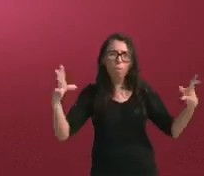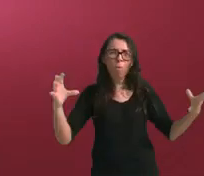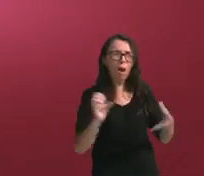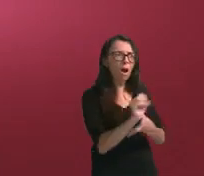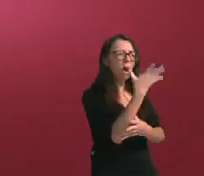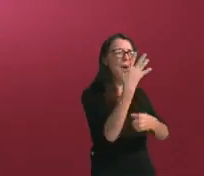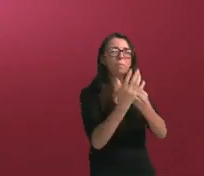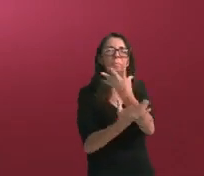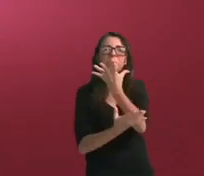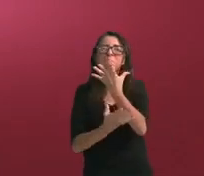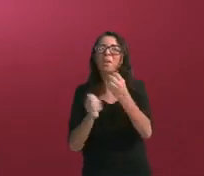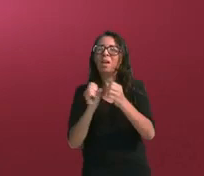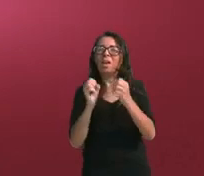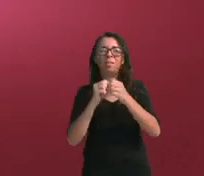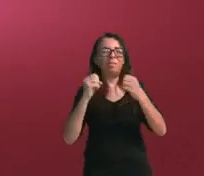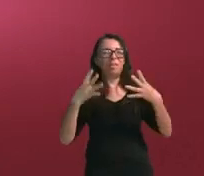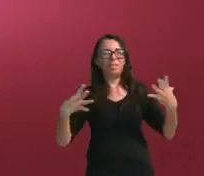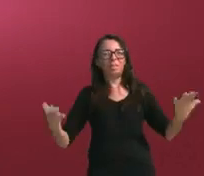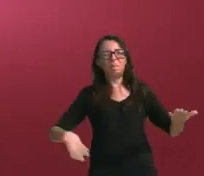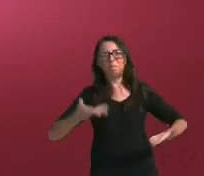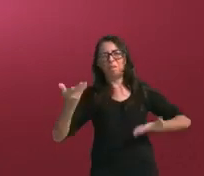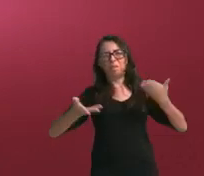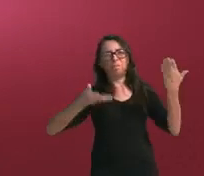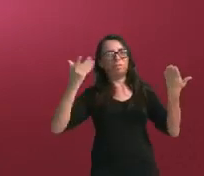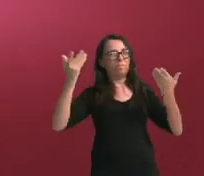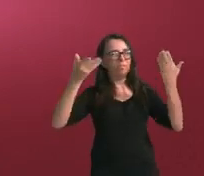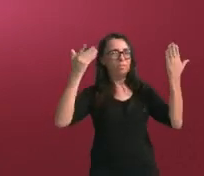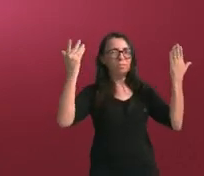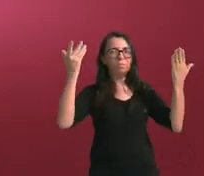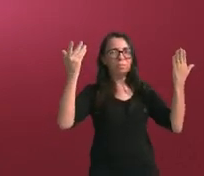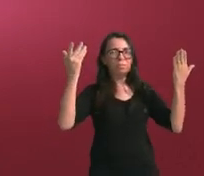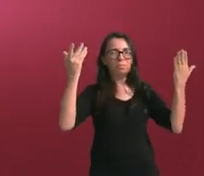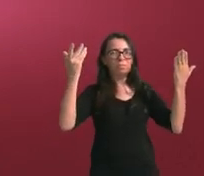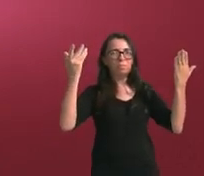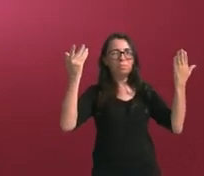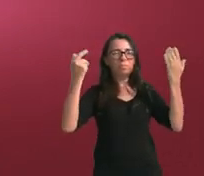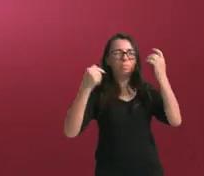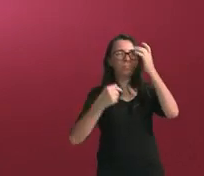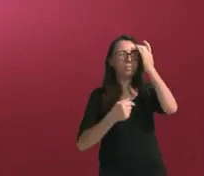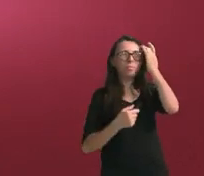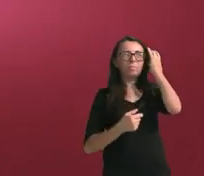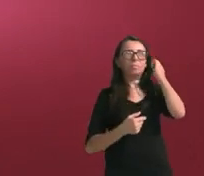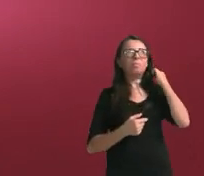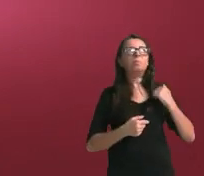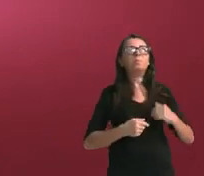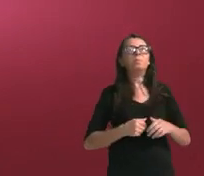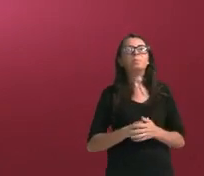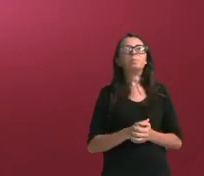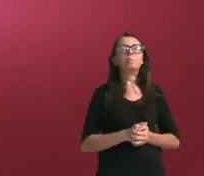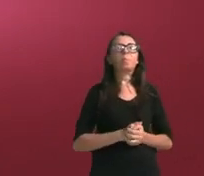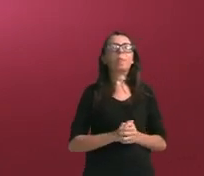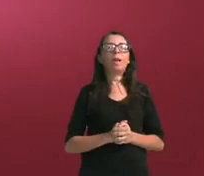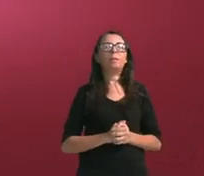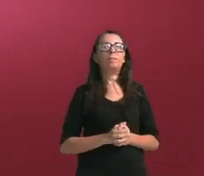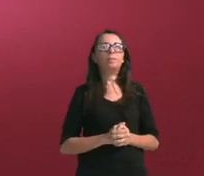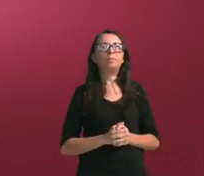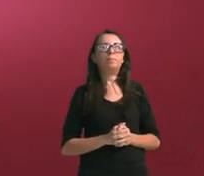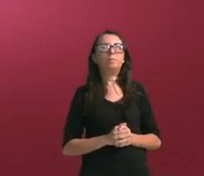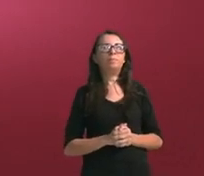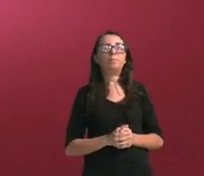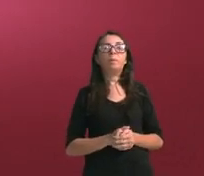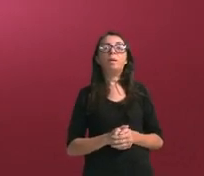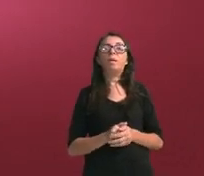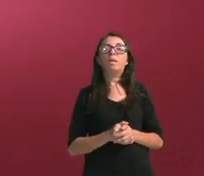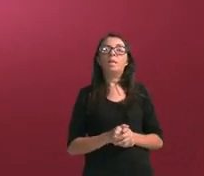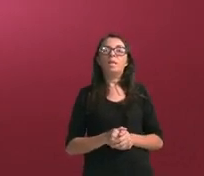Quando Noé obedeceu, Deus preservou sua família e repovoou